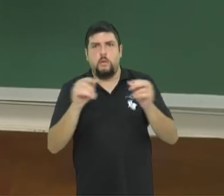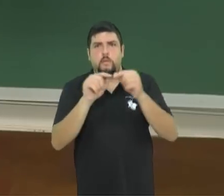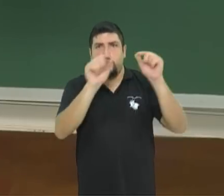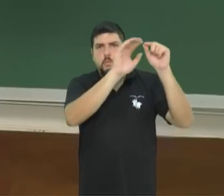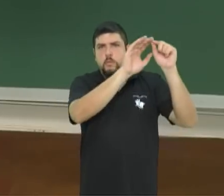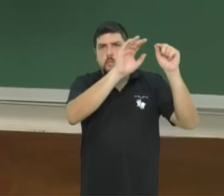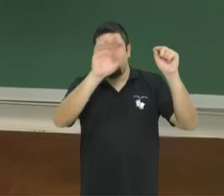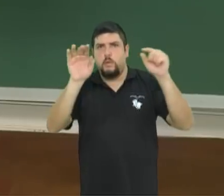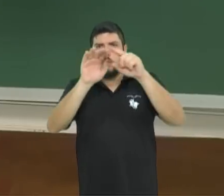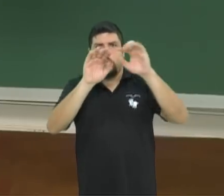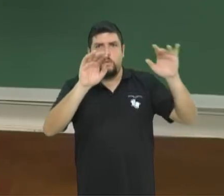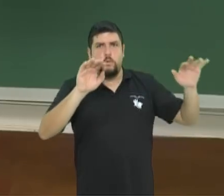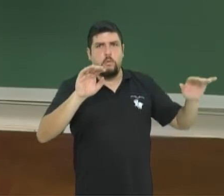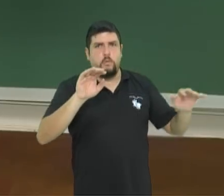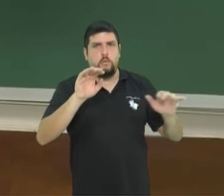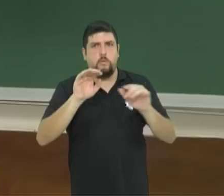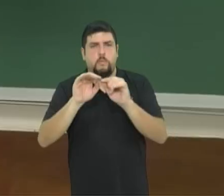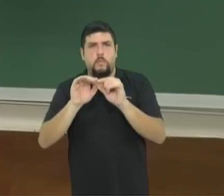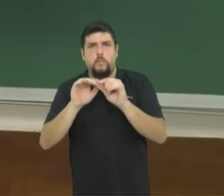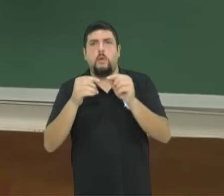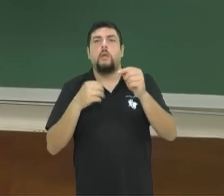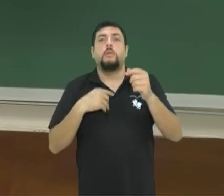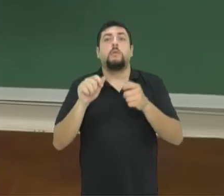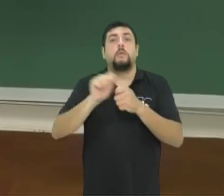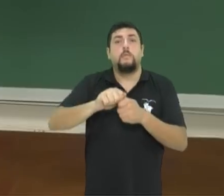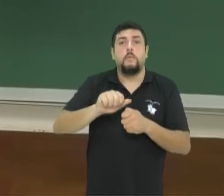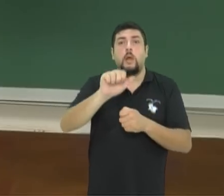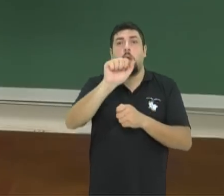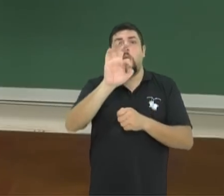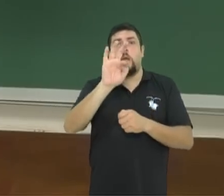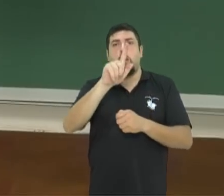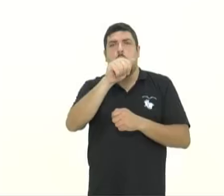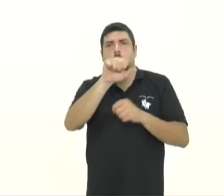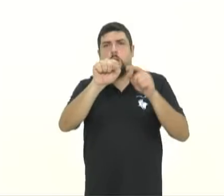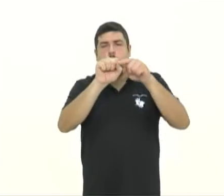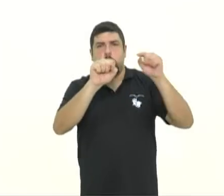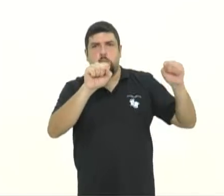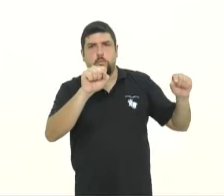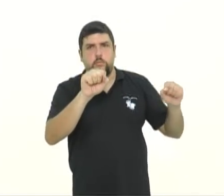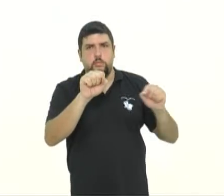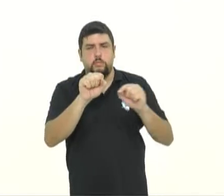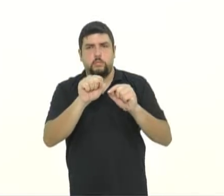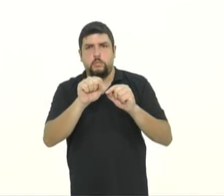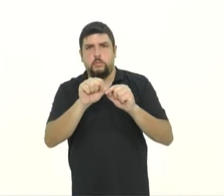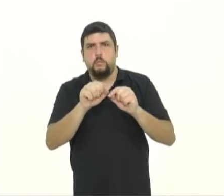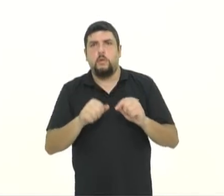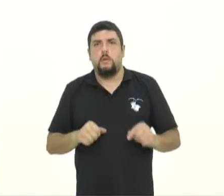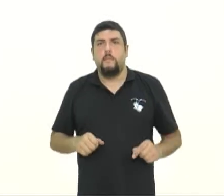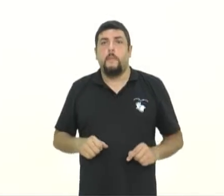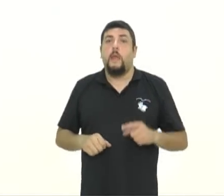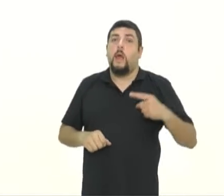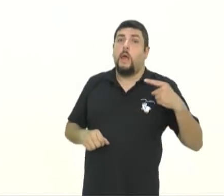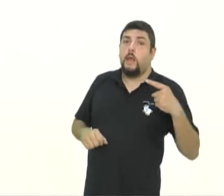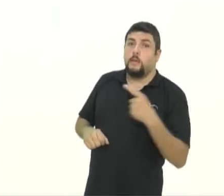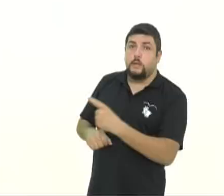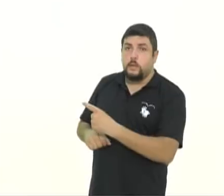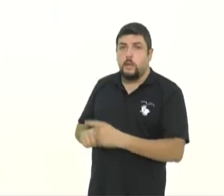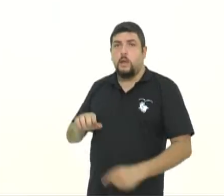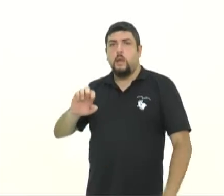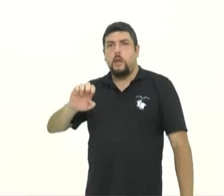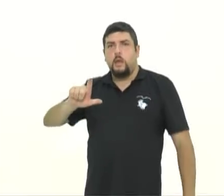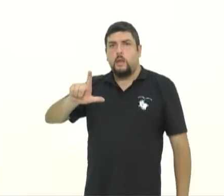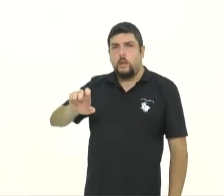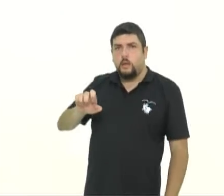repete o nome Atlas, né, em vez de colocar Atlas tinha 3 irmãos, poderia escrever ele tinha 3 irmãos, que